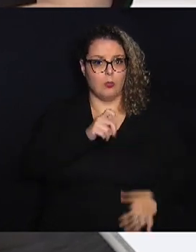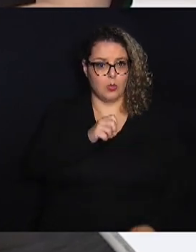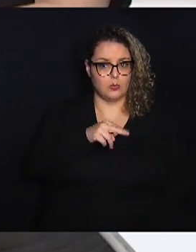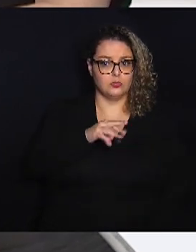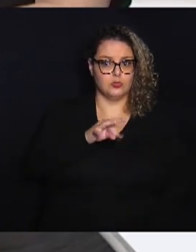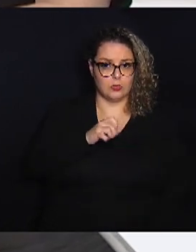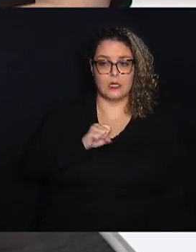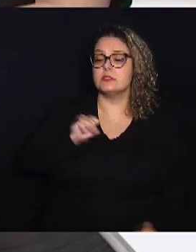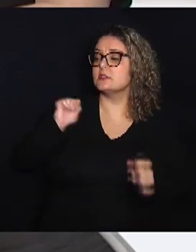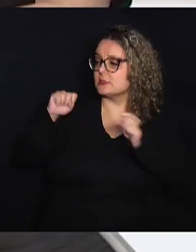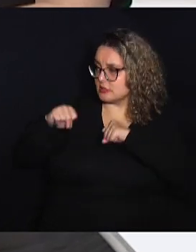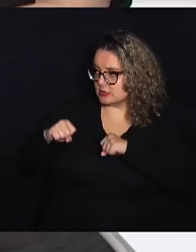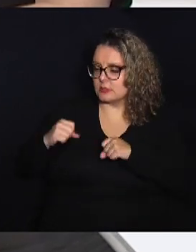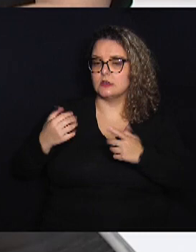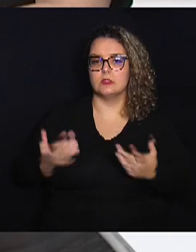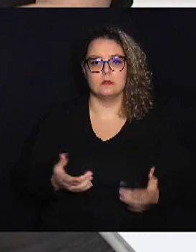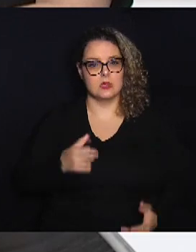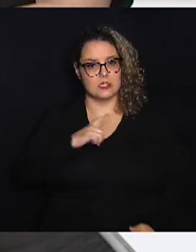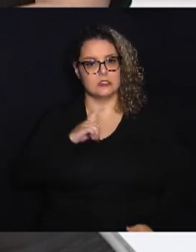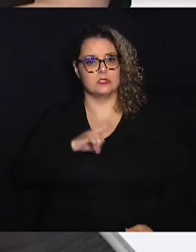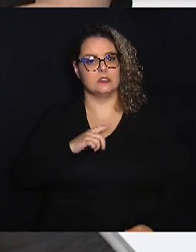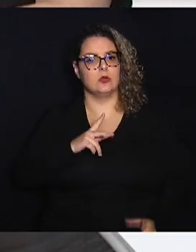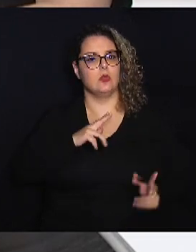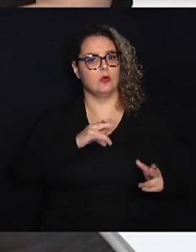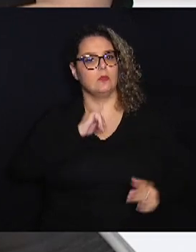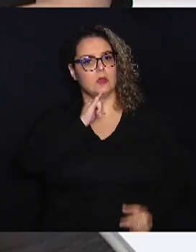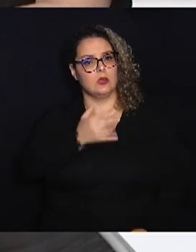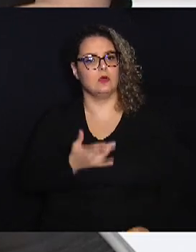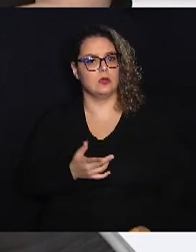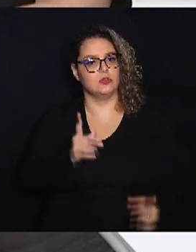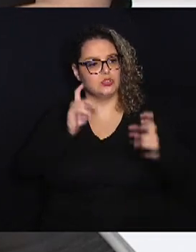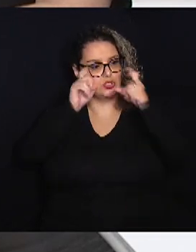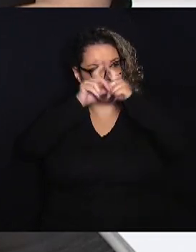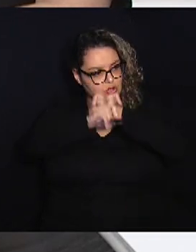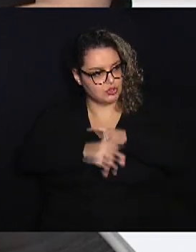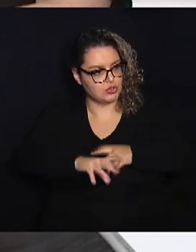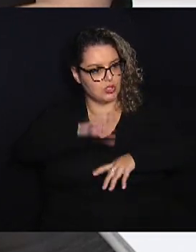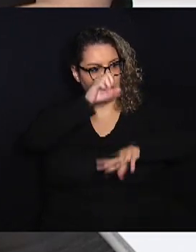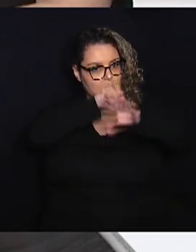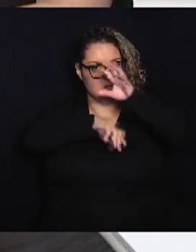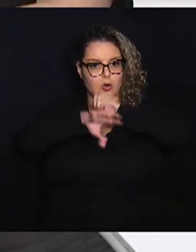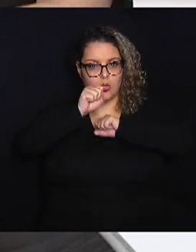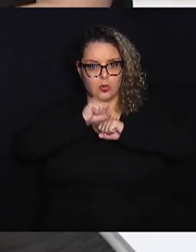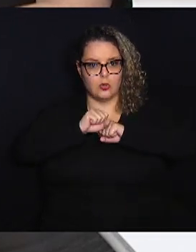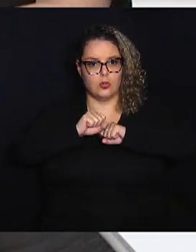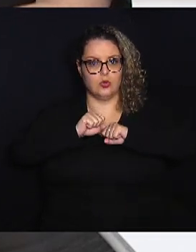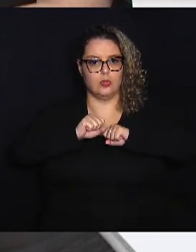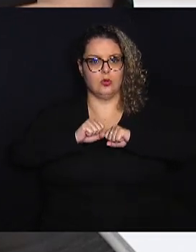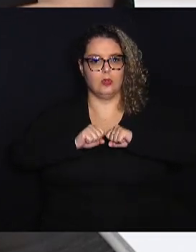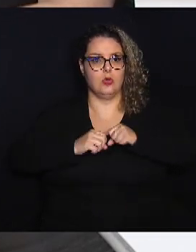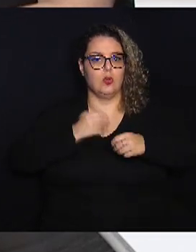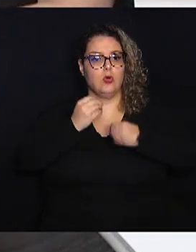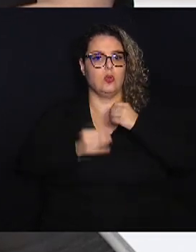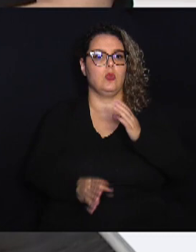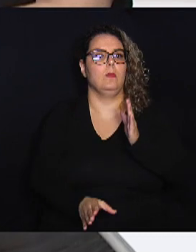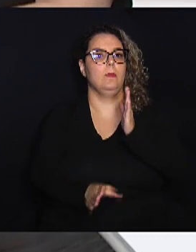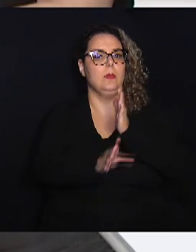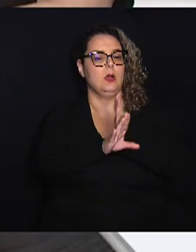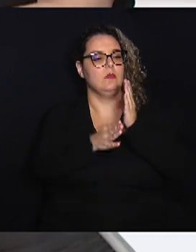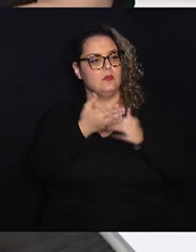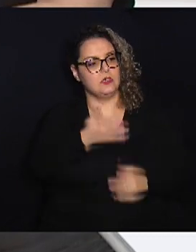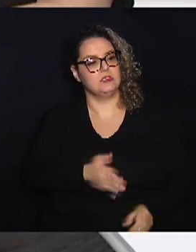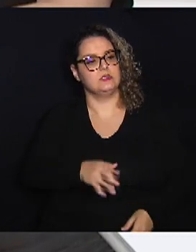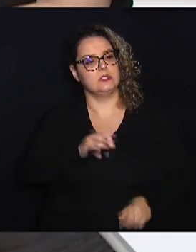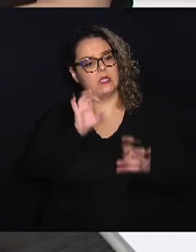né? Mas tem também aquelas pessoas, como você disse, que têm dificuldade de aprender como detectar? Você que é um especialista